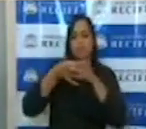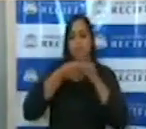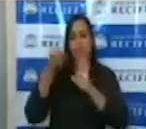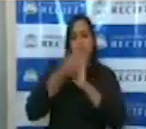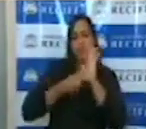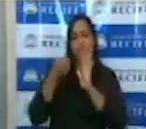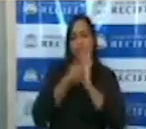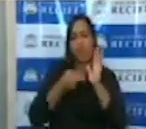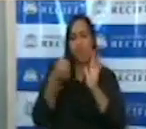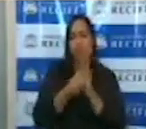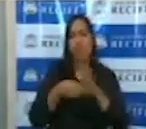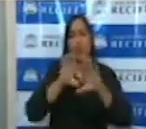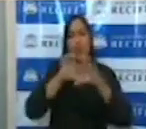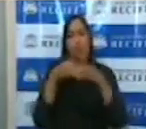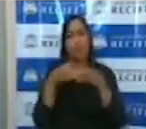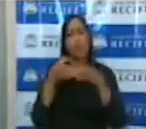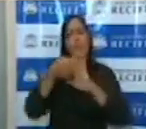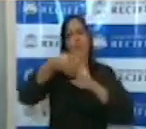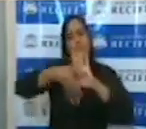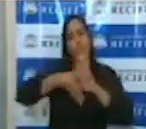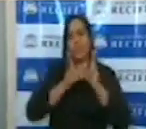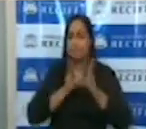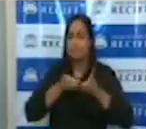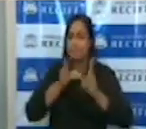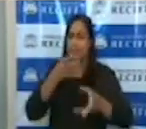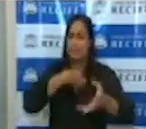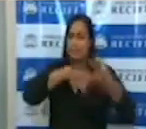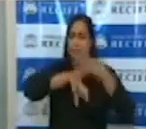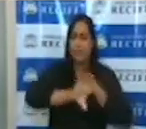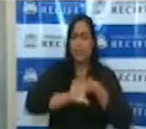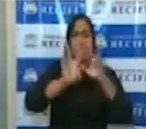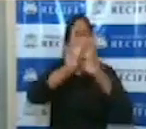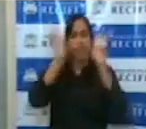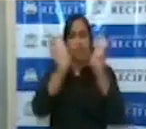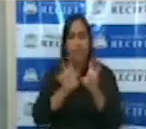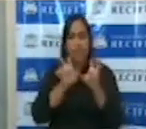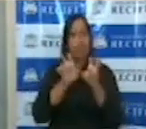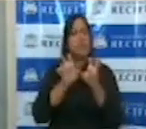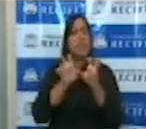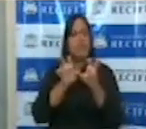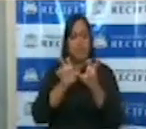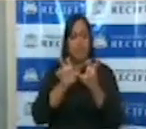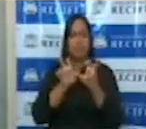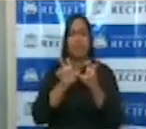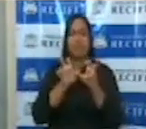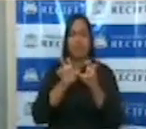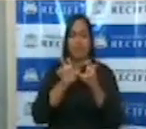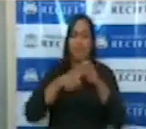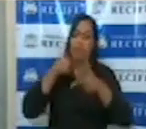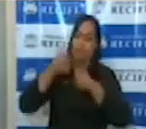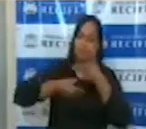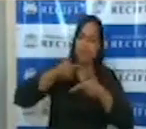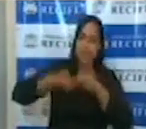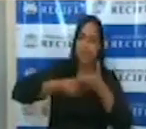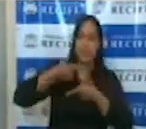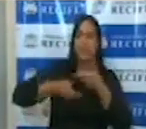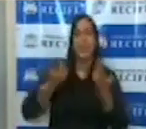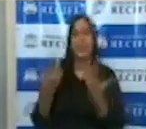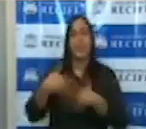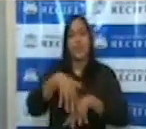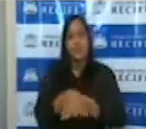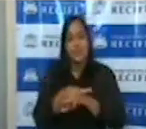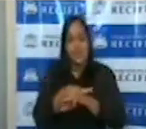A Comissão Executiva, que sempre esteve sensível ao tema e buscou formas de viabilizar esta ação tão importante e inclusiva.